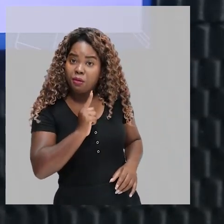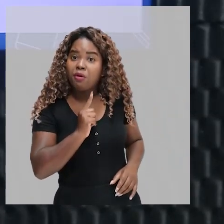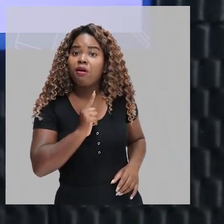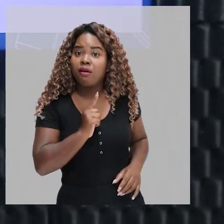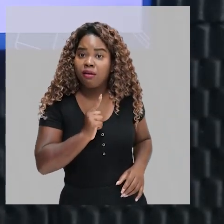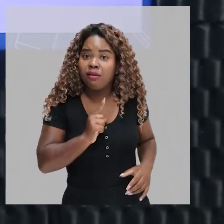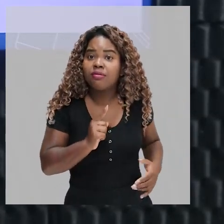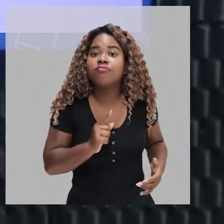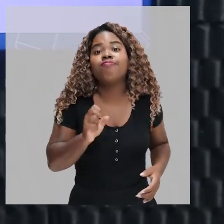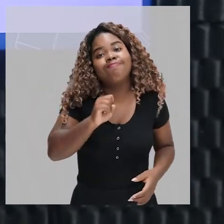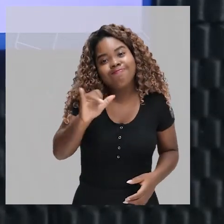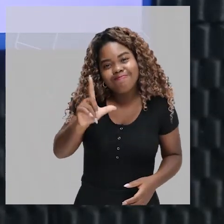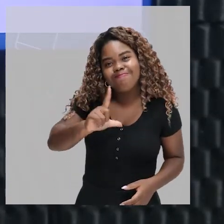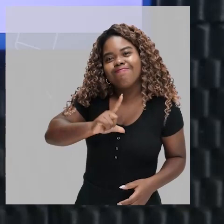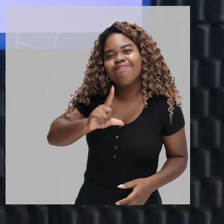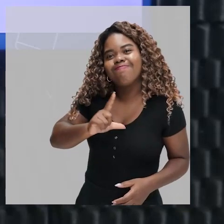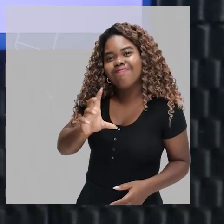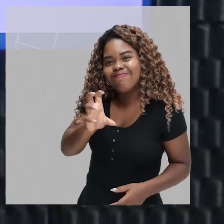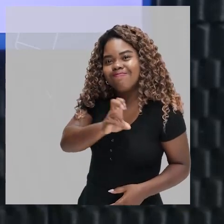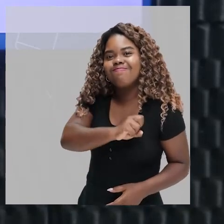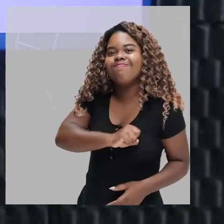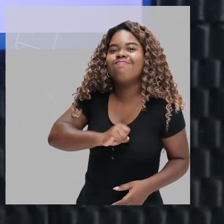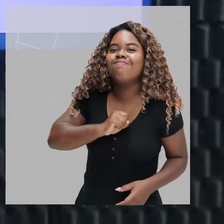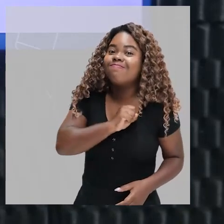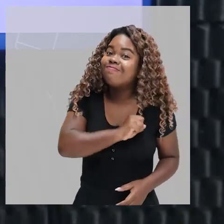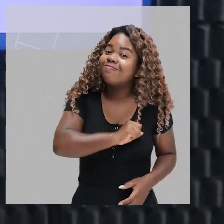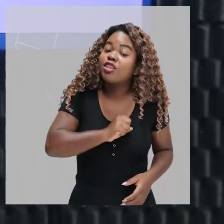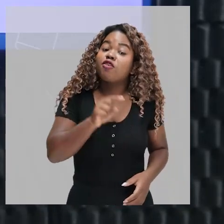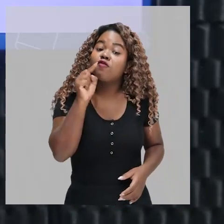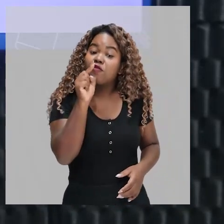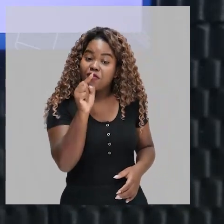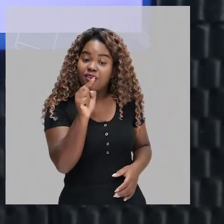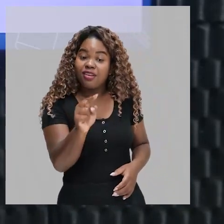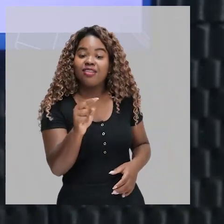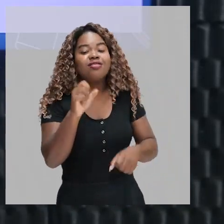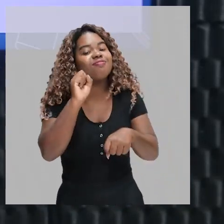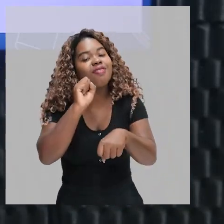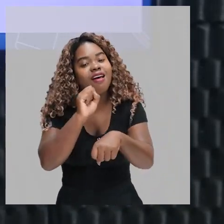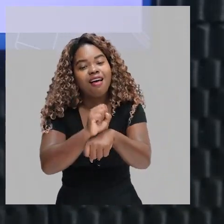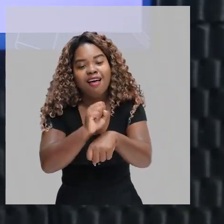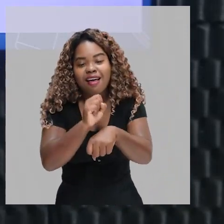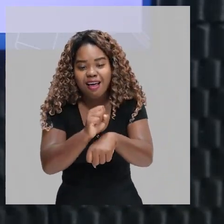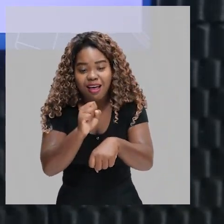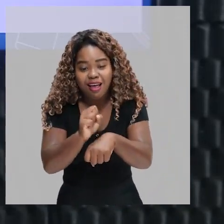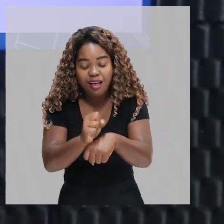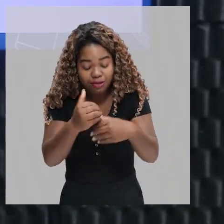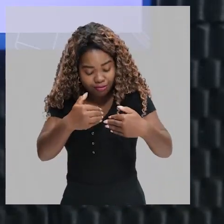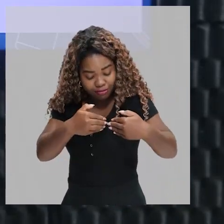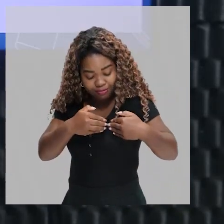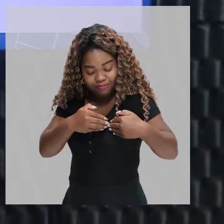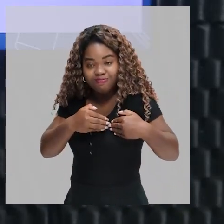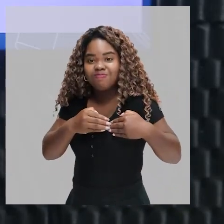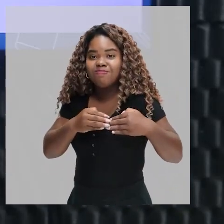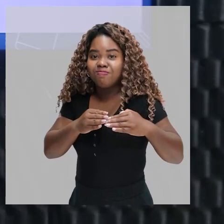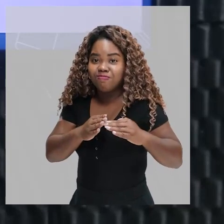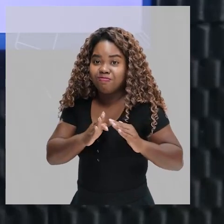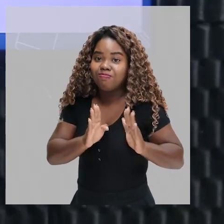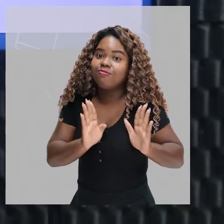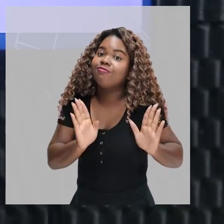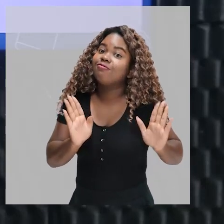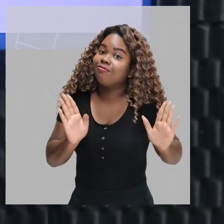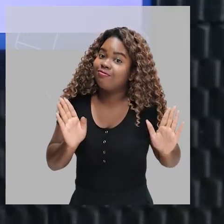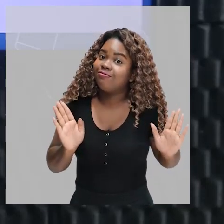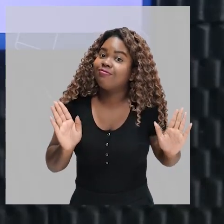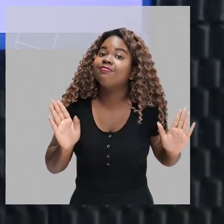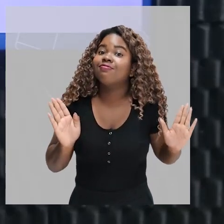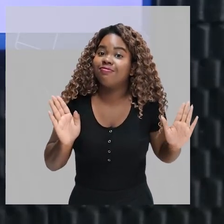se for amor que você vai esperar o meu